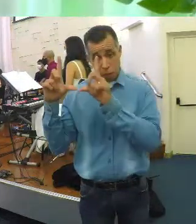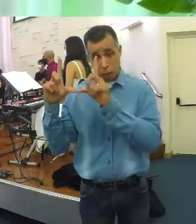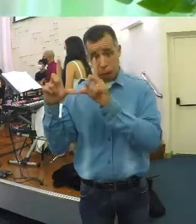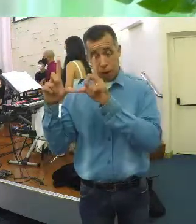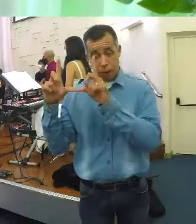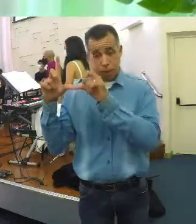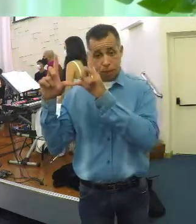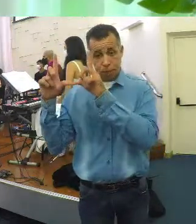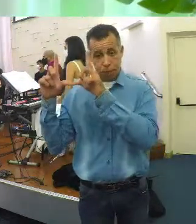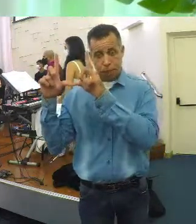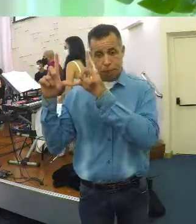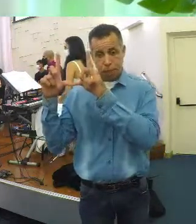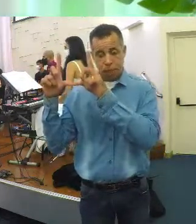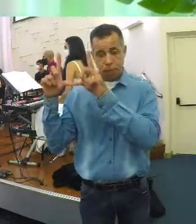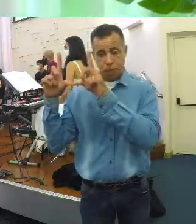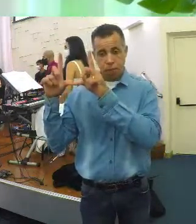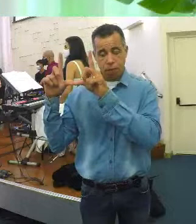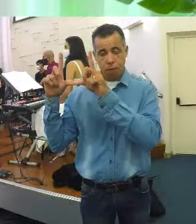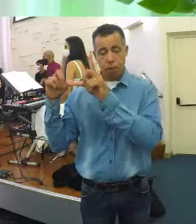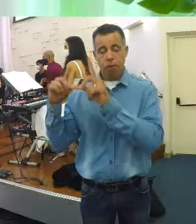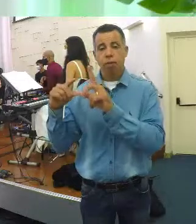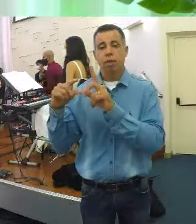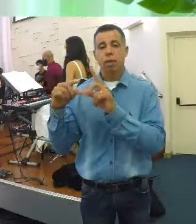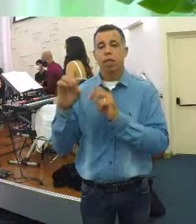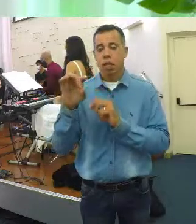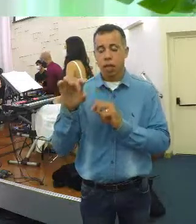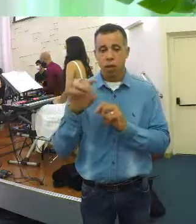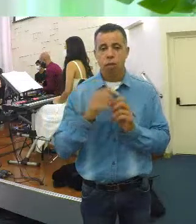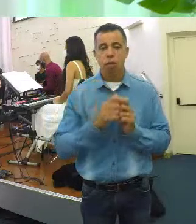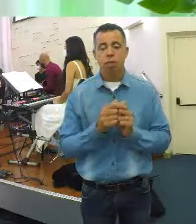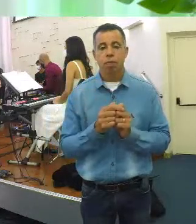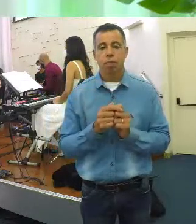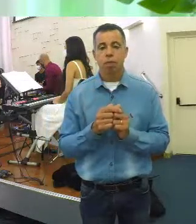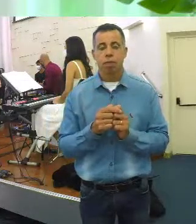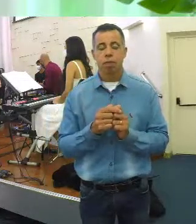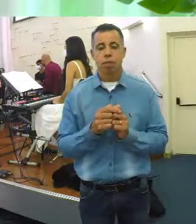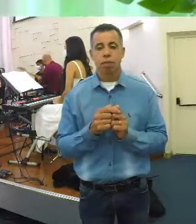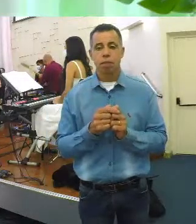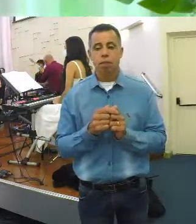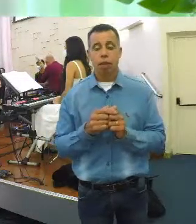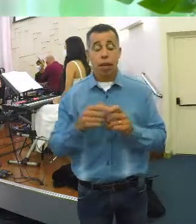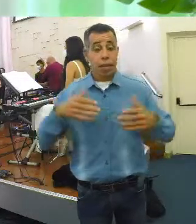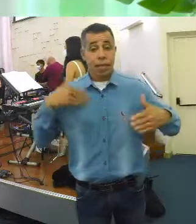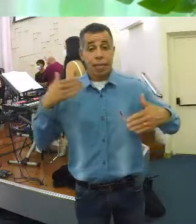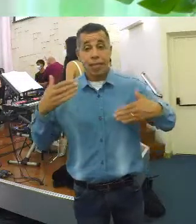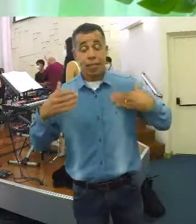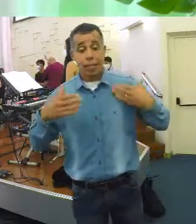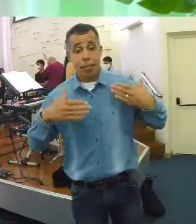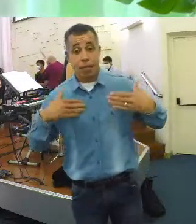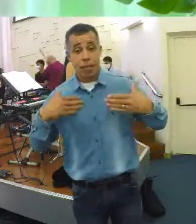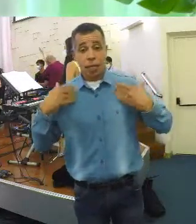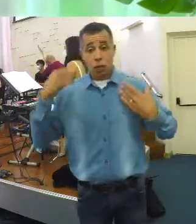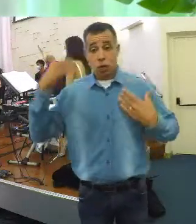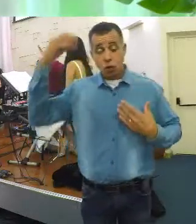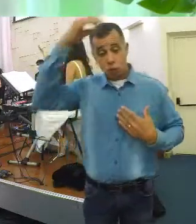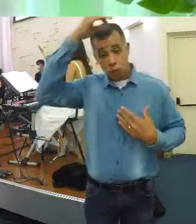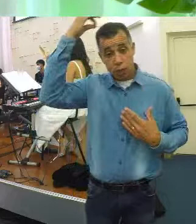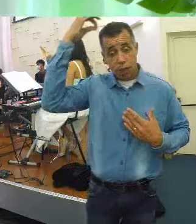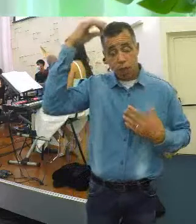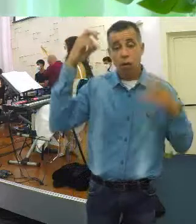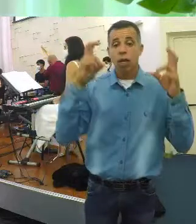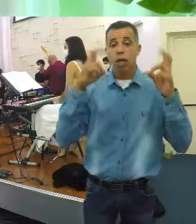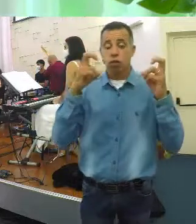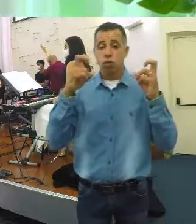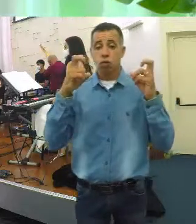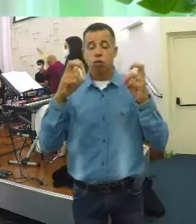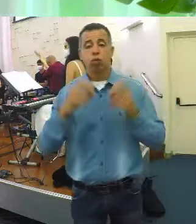na transmissão, no monitor de cada pessoa que nos acompanha. Alegria do Espírito, esse é o tema